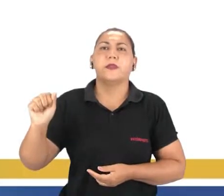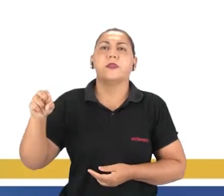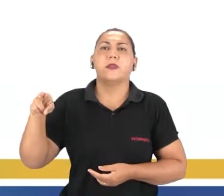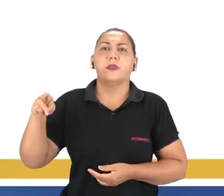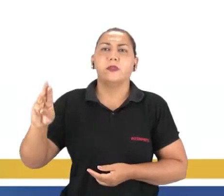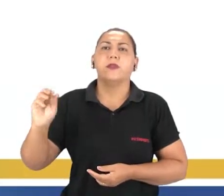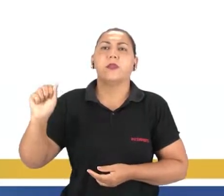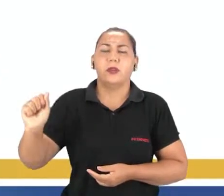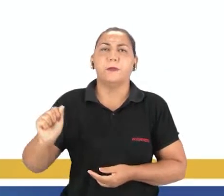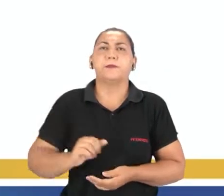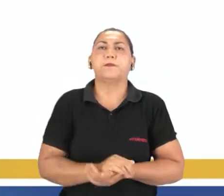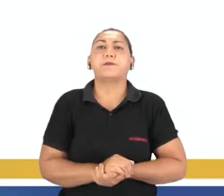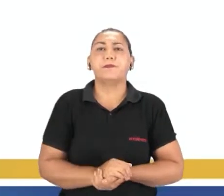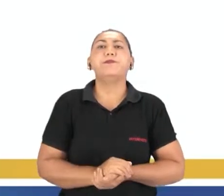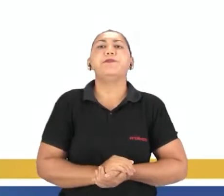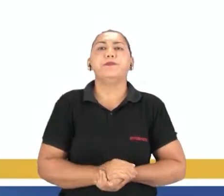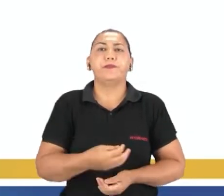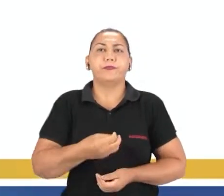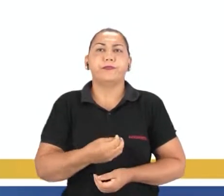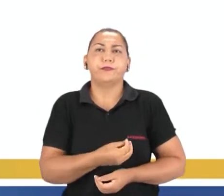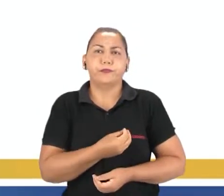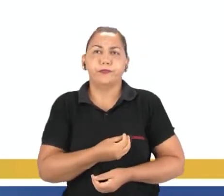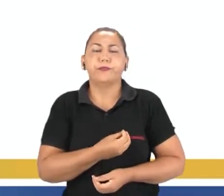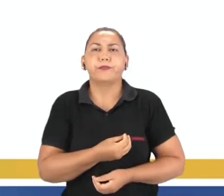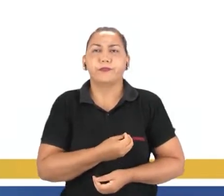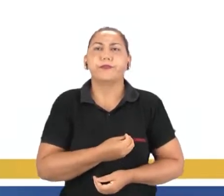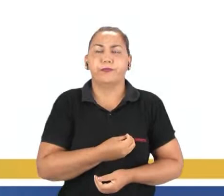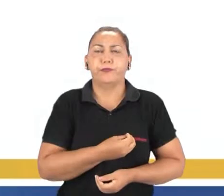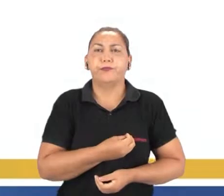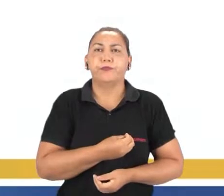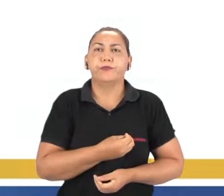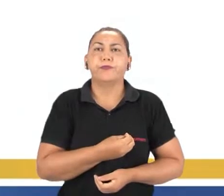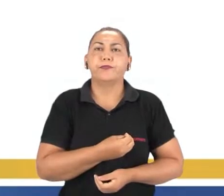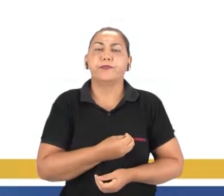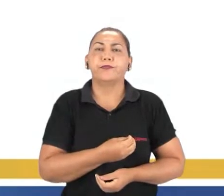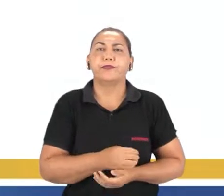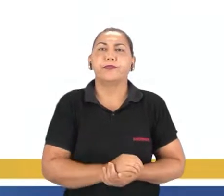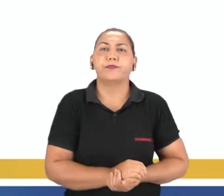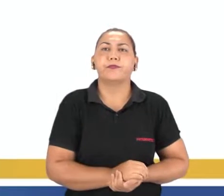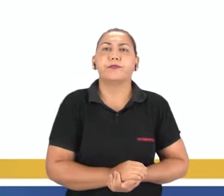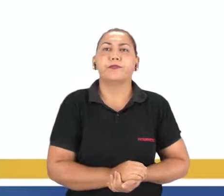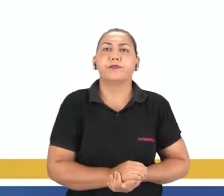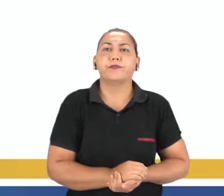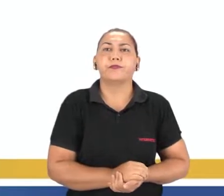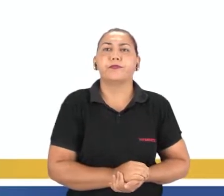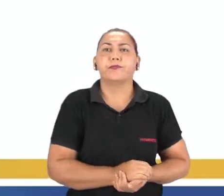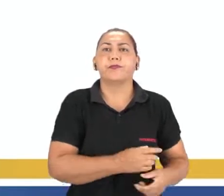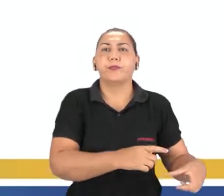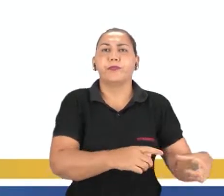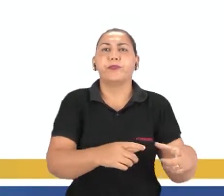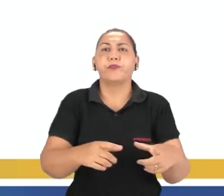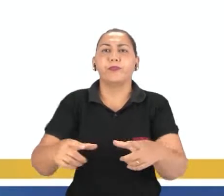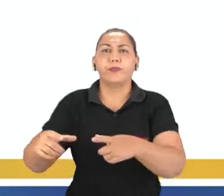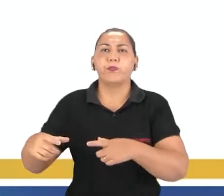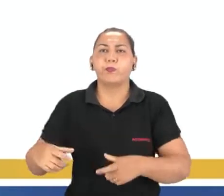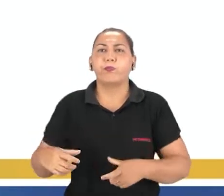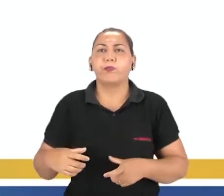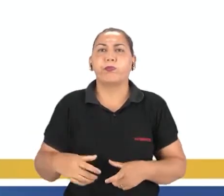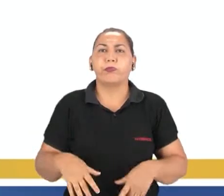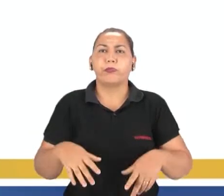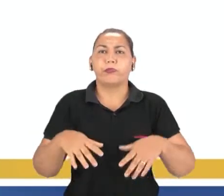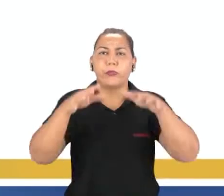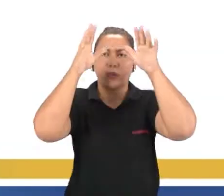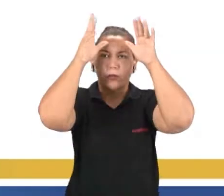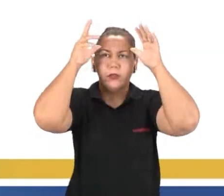Eles vivem atualmente no território acreano, vivem atualmente no território acreano 15